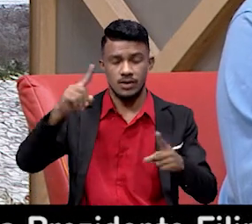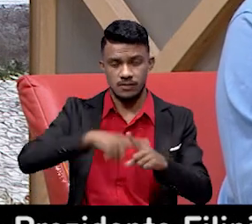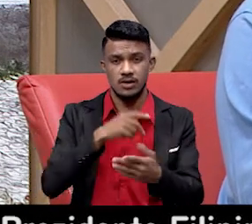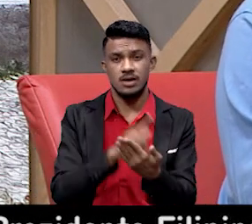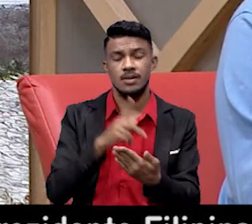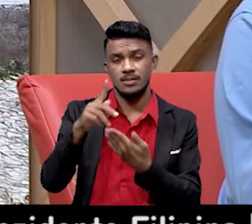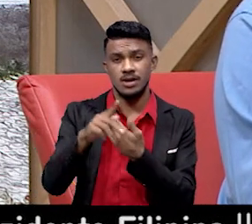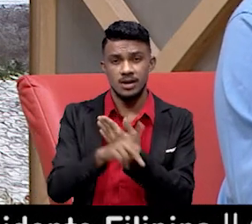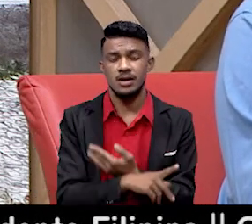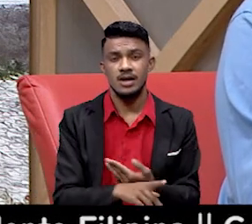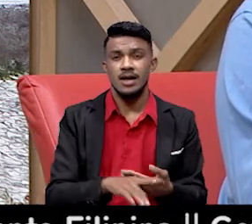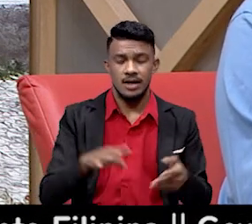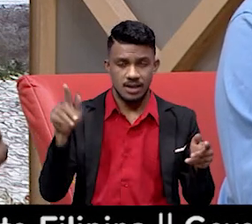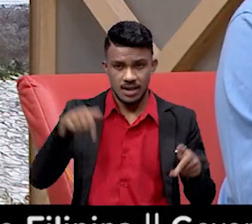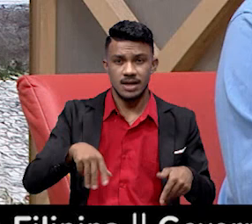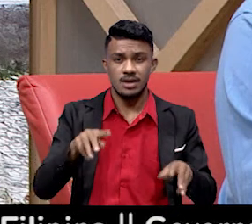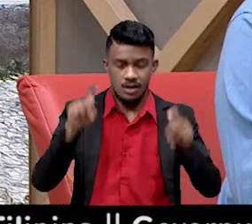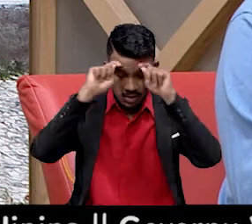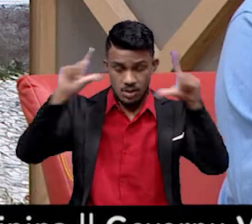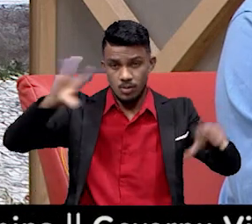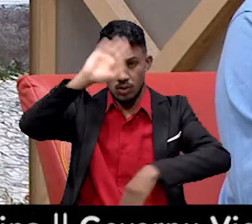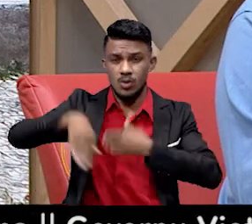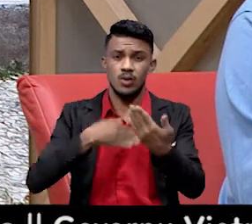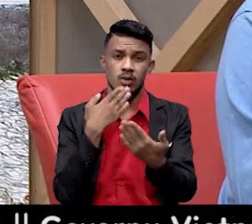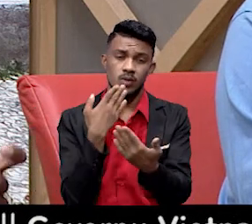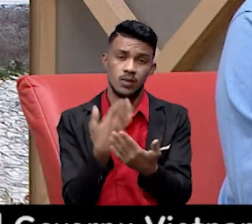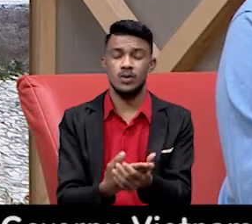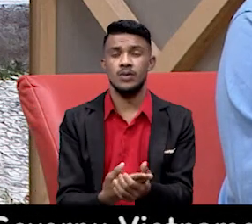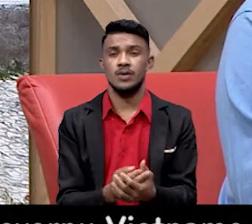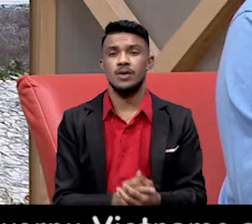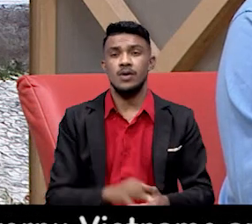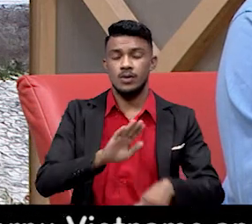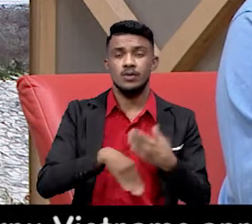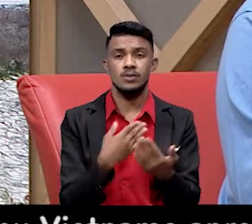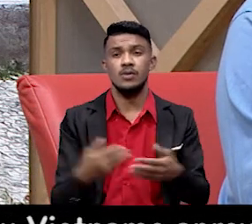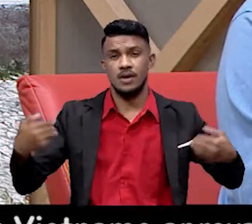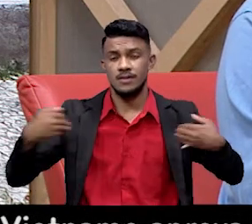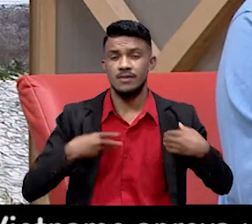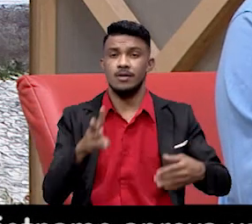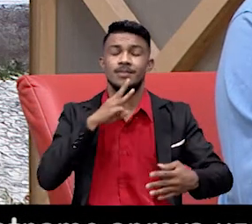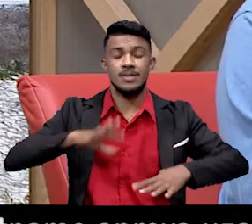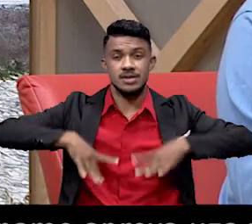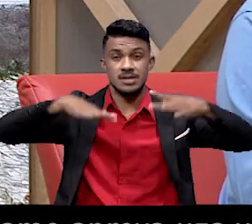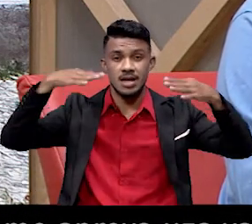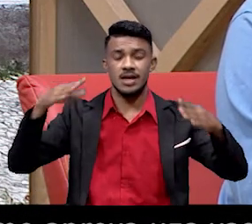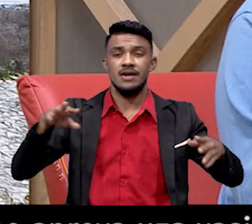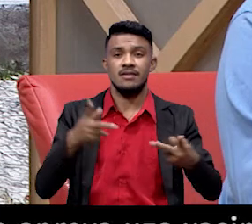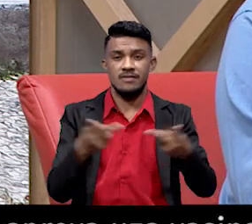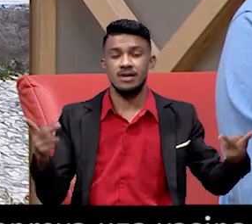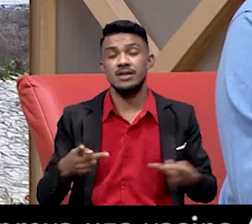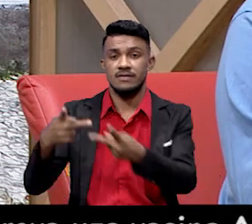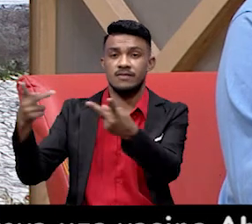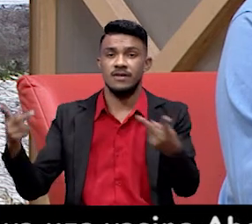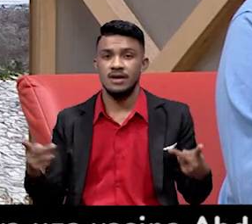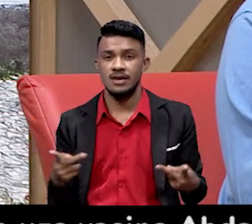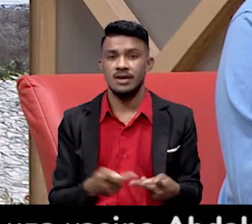4 e aí tinha território Timor Laran tomak ni quase o tuho tu inundação e fat fatin né tamba momento ane ba El